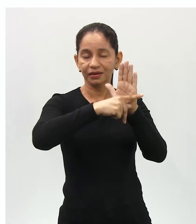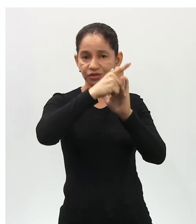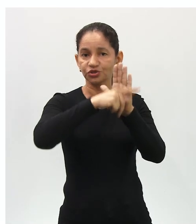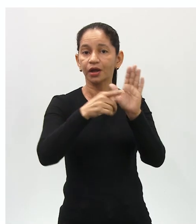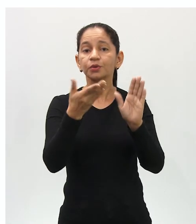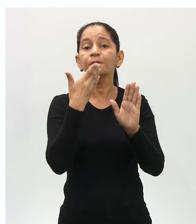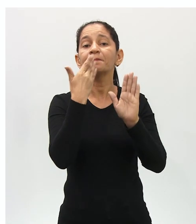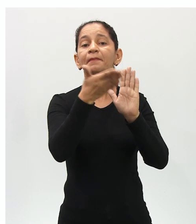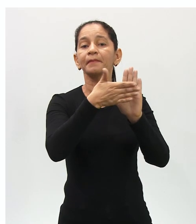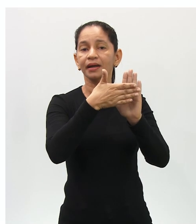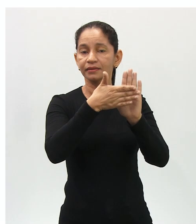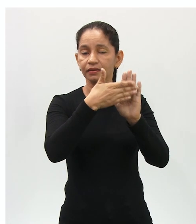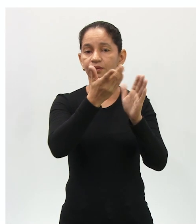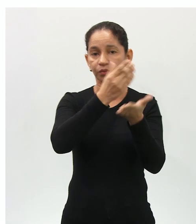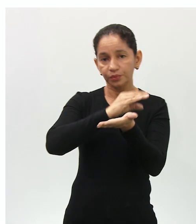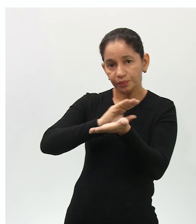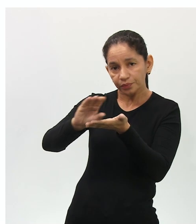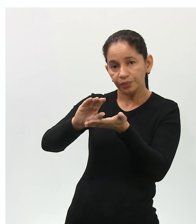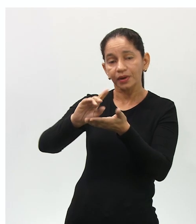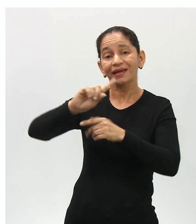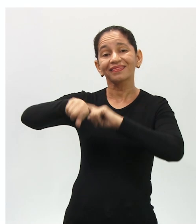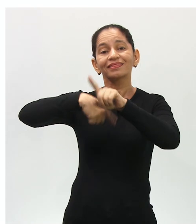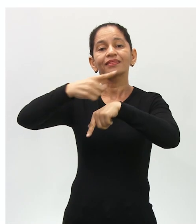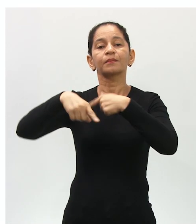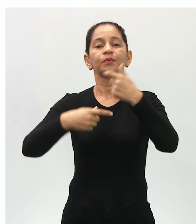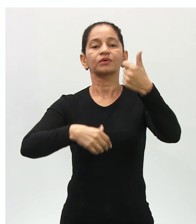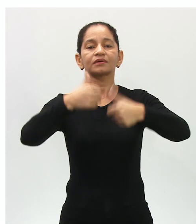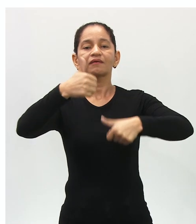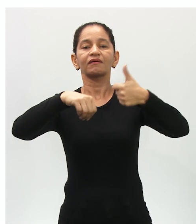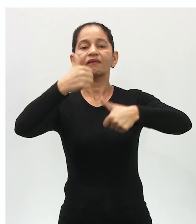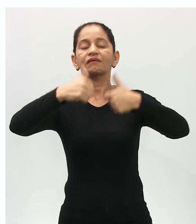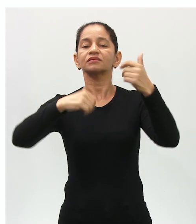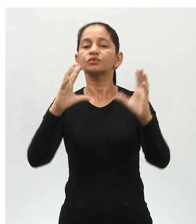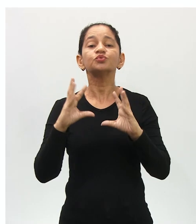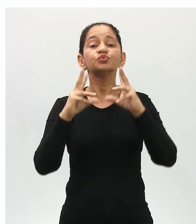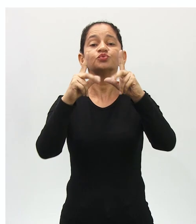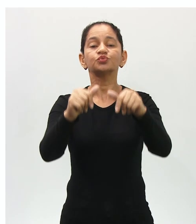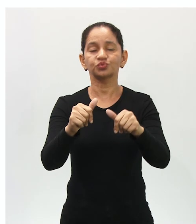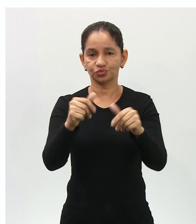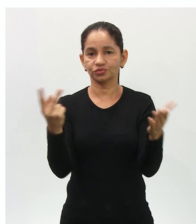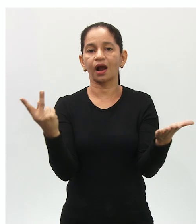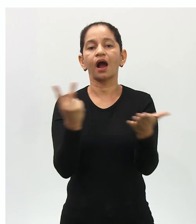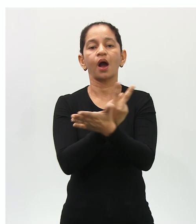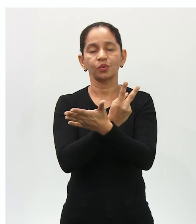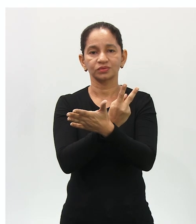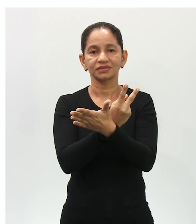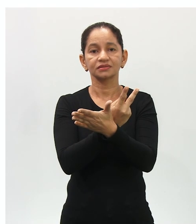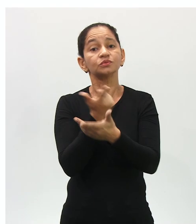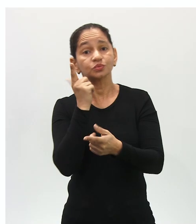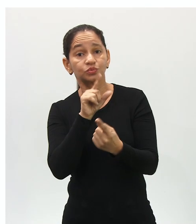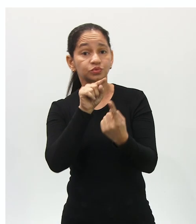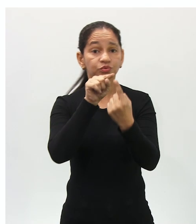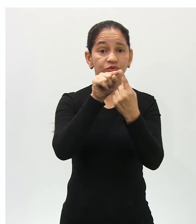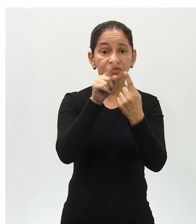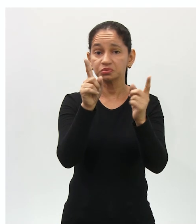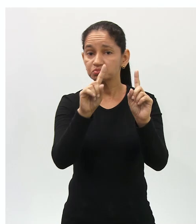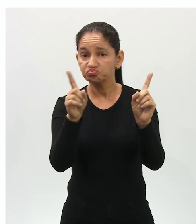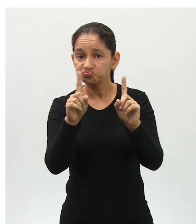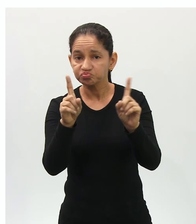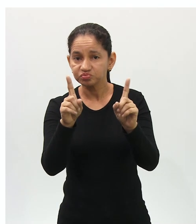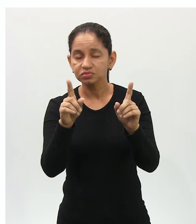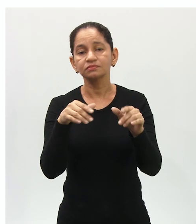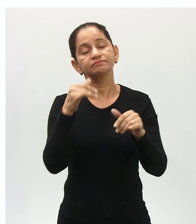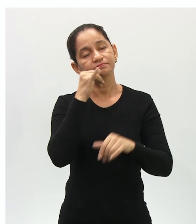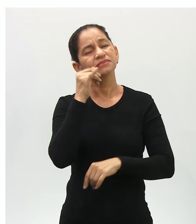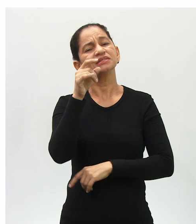planejado, e o controle da avaliação. Quais foram os resultados que foram, então, alcançados, Se